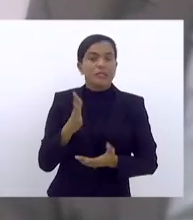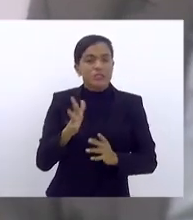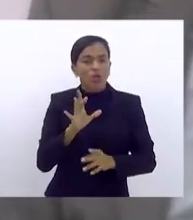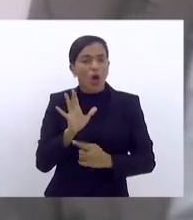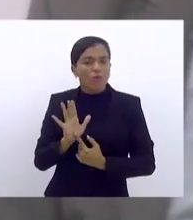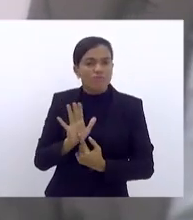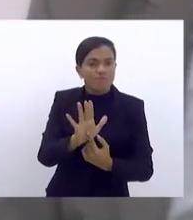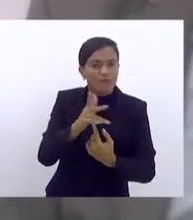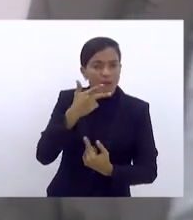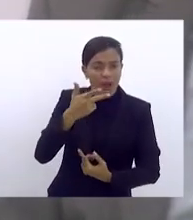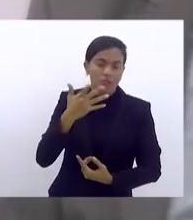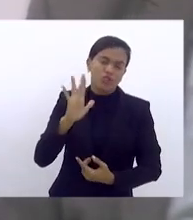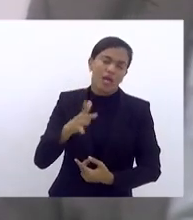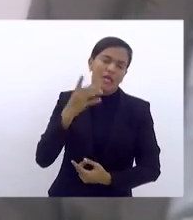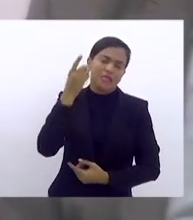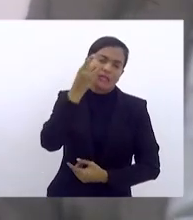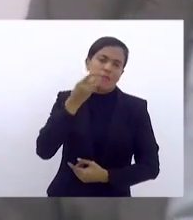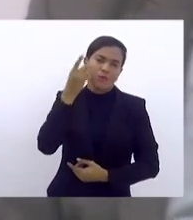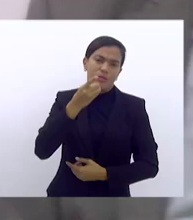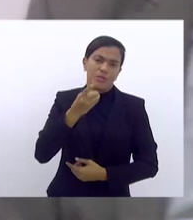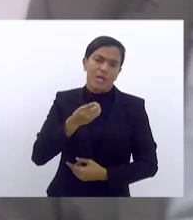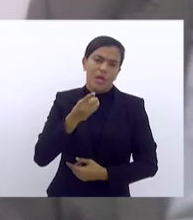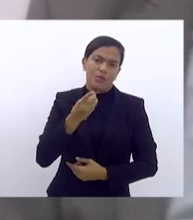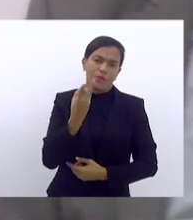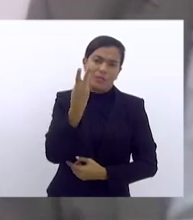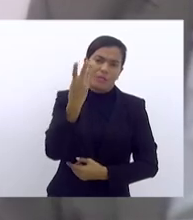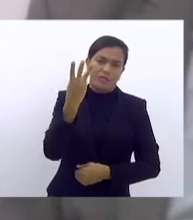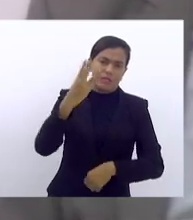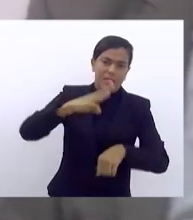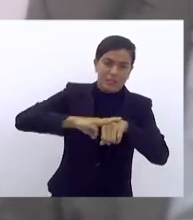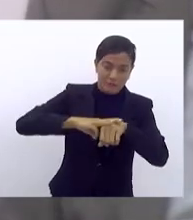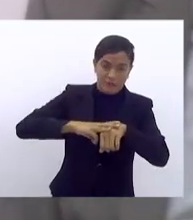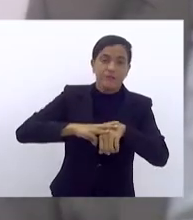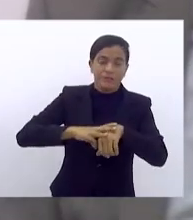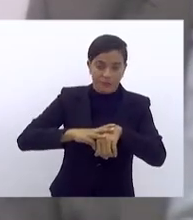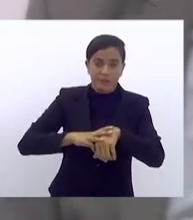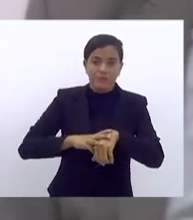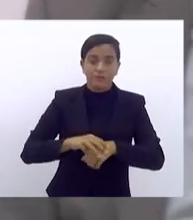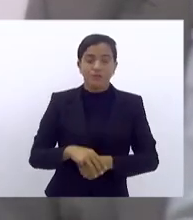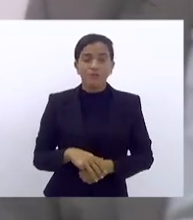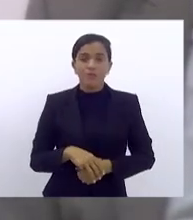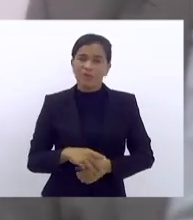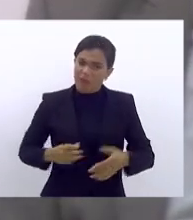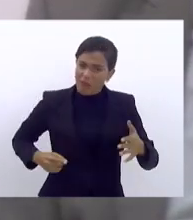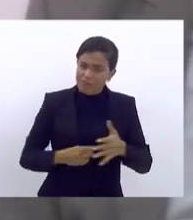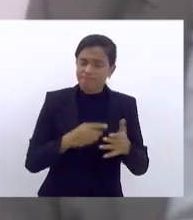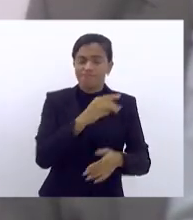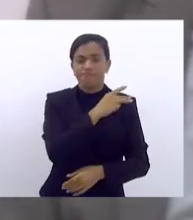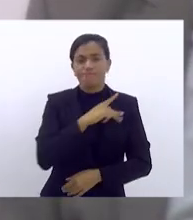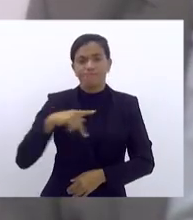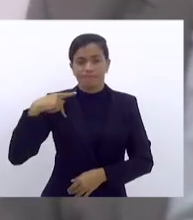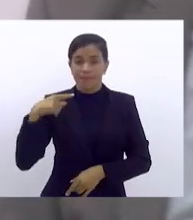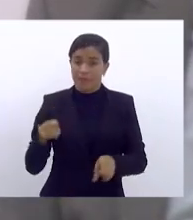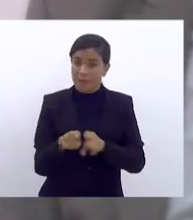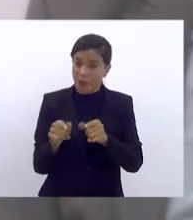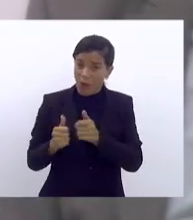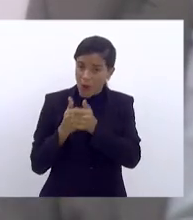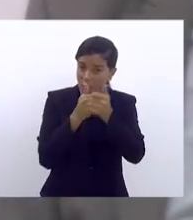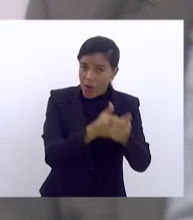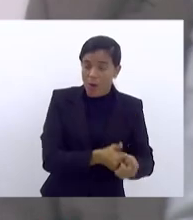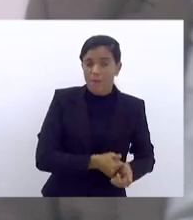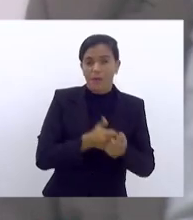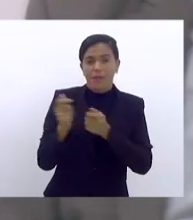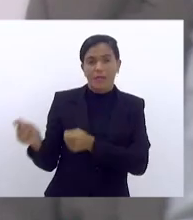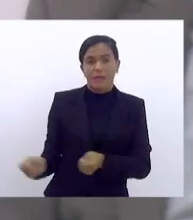feito eu já sou deputado no terceiro mandato então falo dessa representação que a gente fez ao Ministério Público desse acompanhamento permanentemente que a gente tem